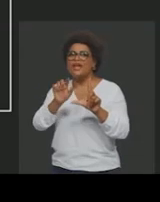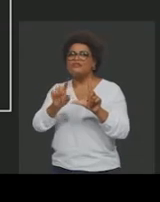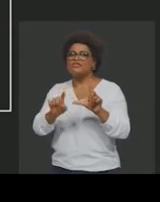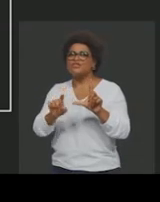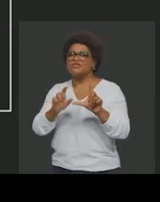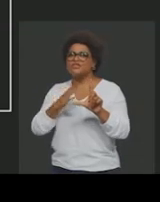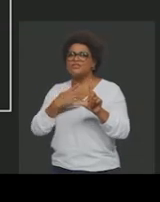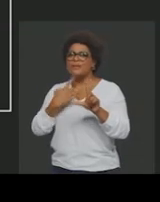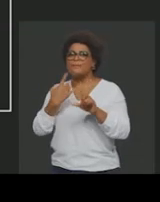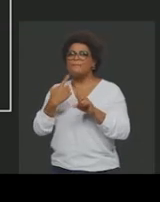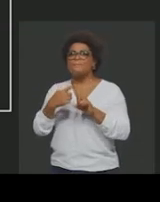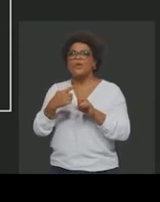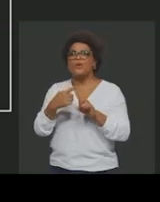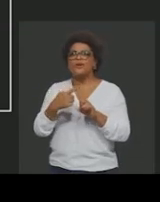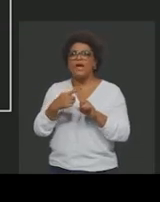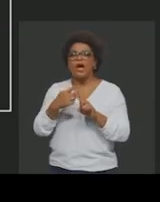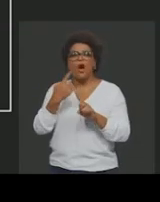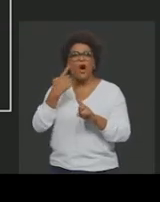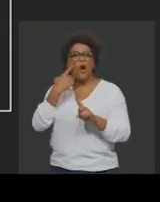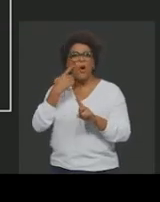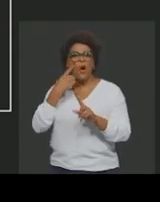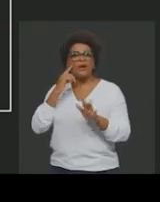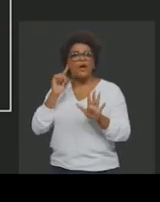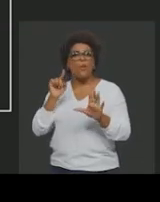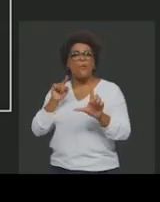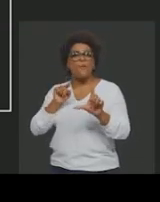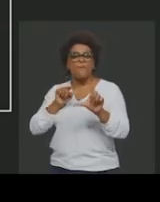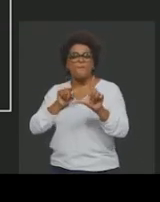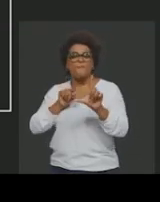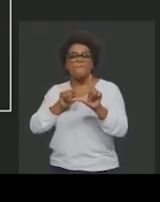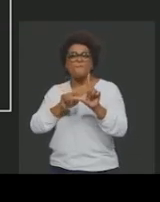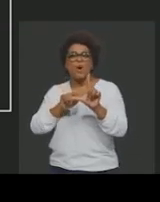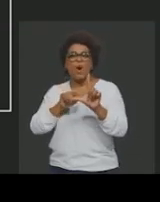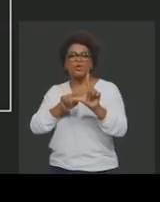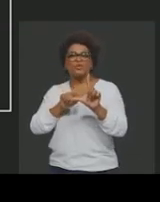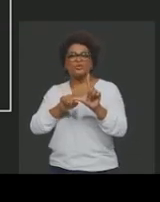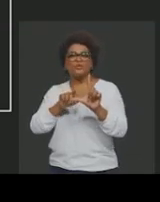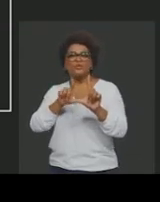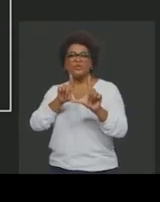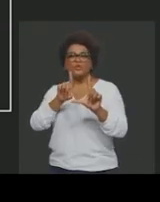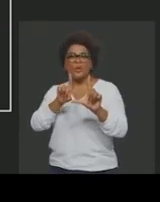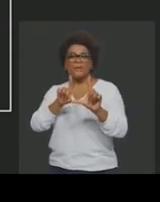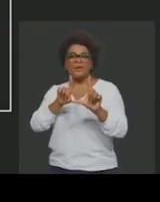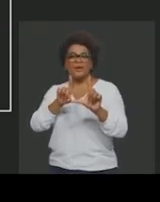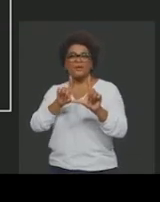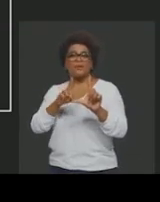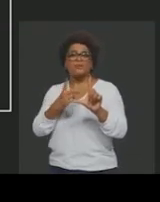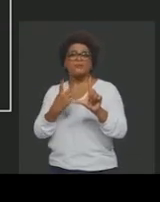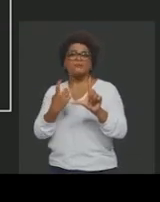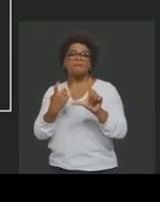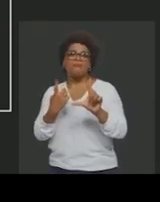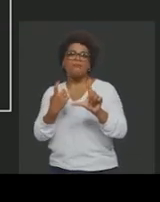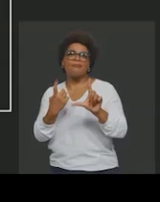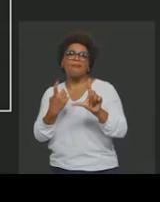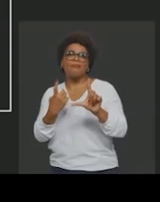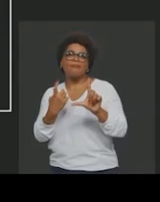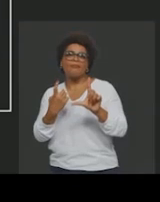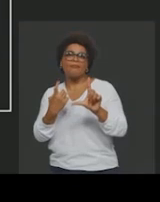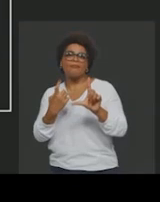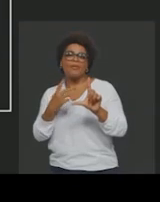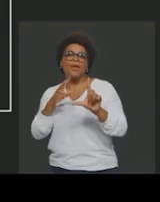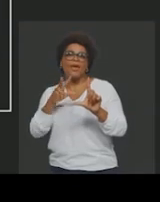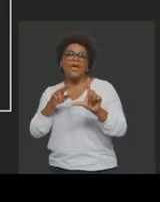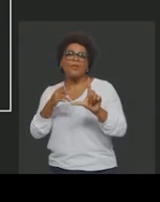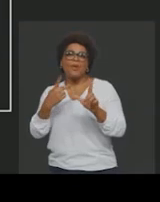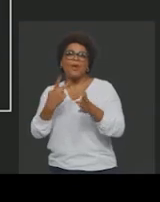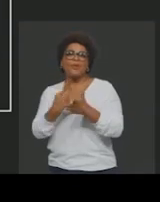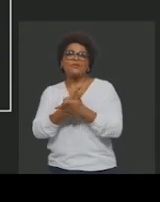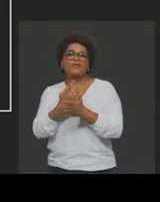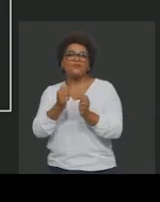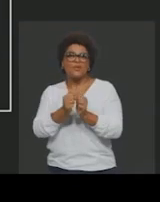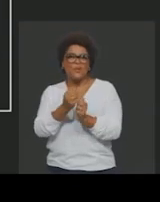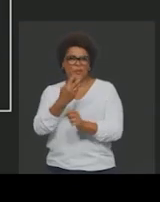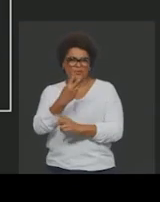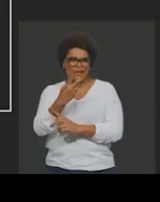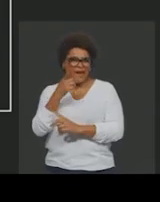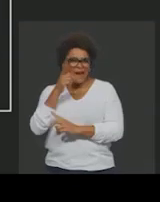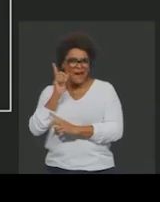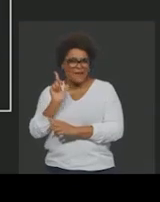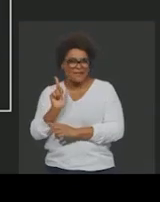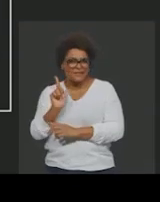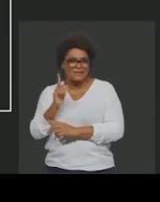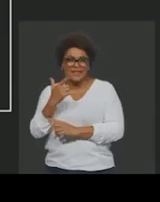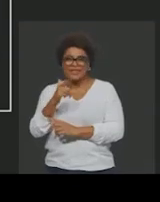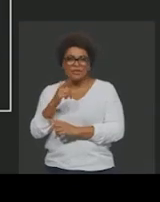do domínio? Ele ficou sem ninguém. É igual aconteceu com aquele 3 lá, ó, não está associado a ninguém. Então, olha só, seria como